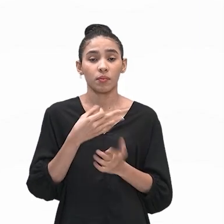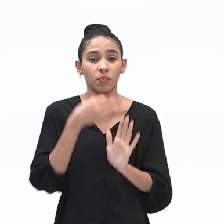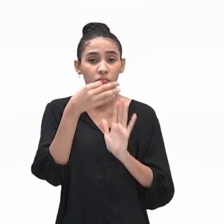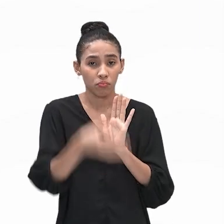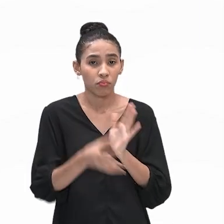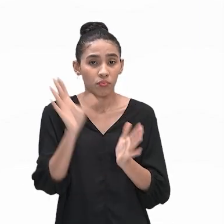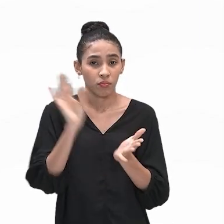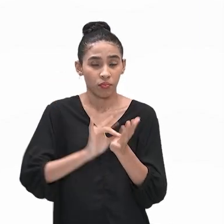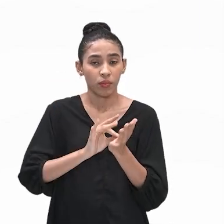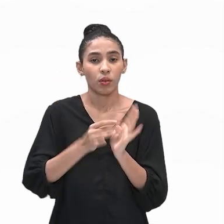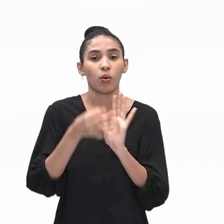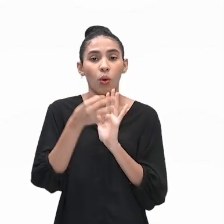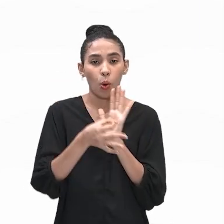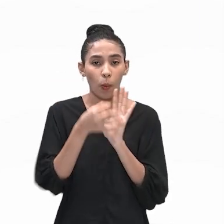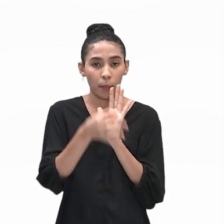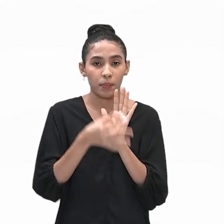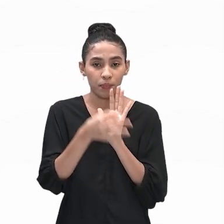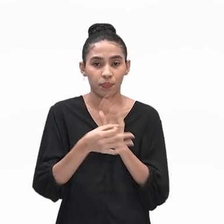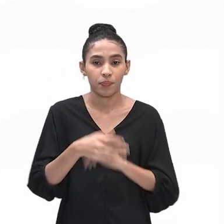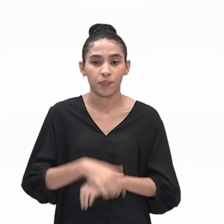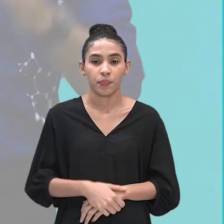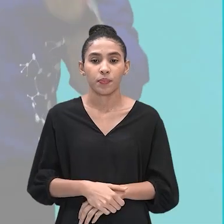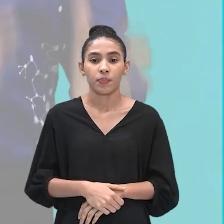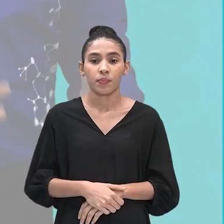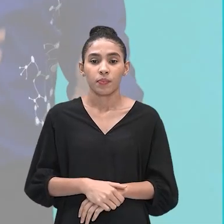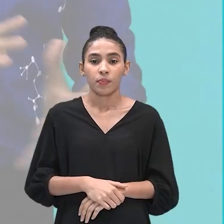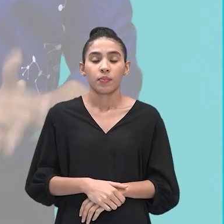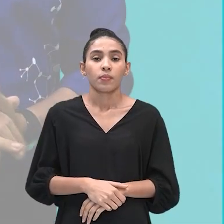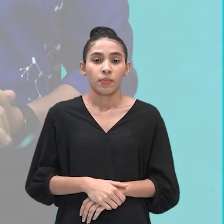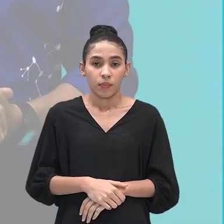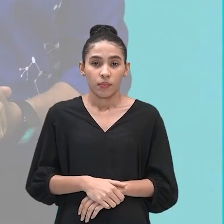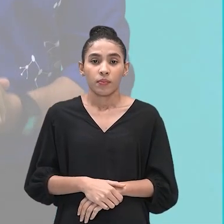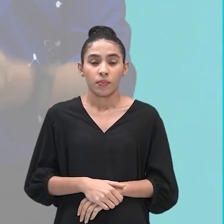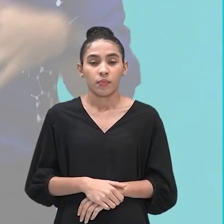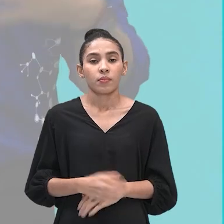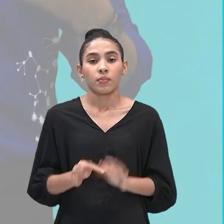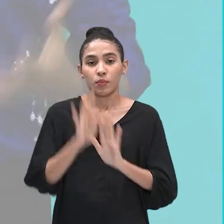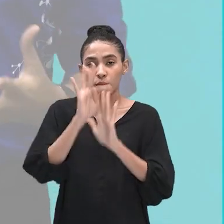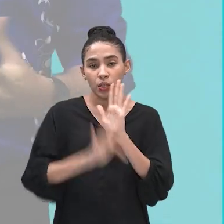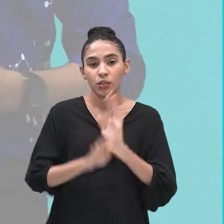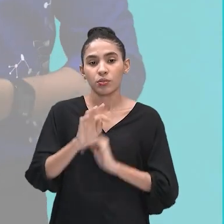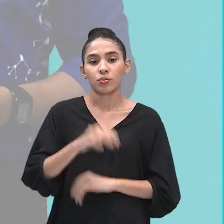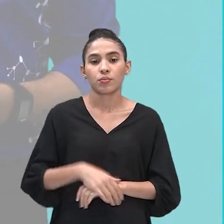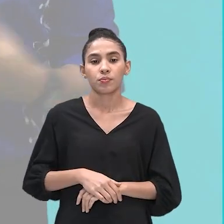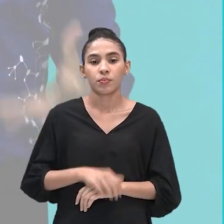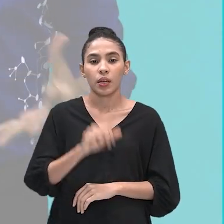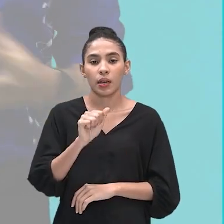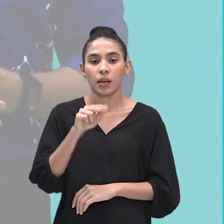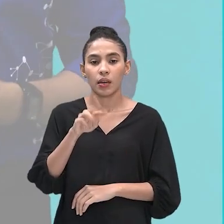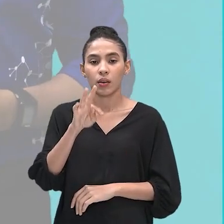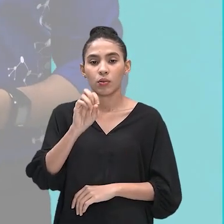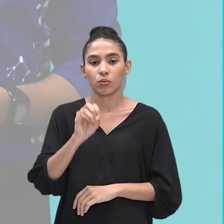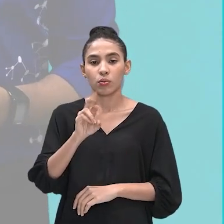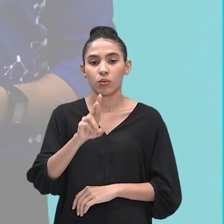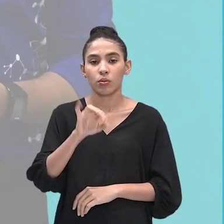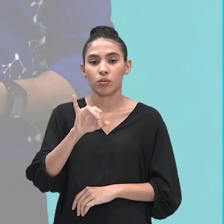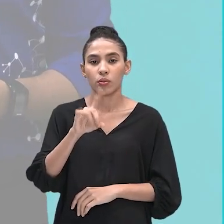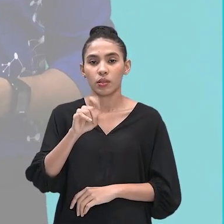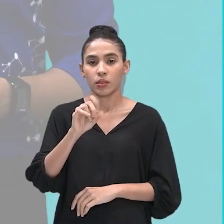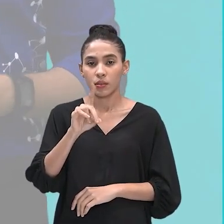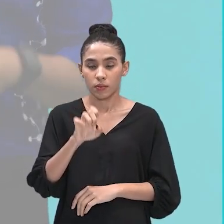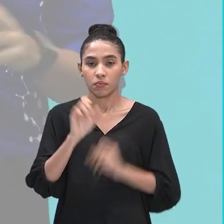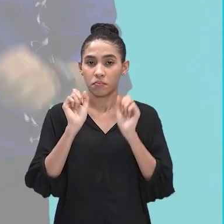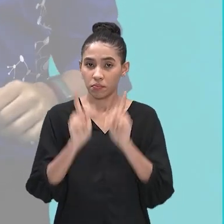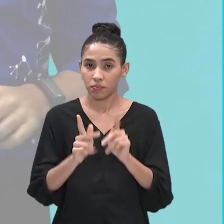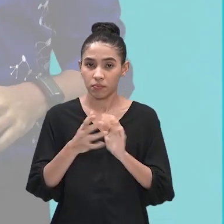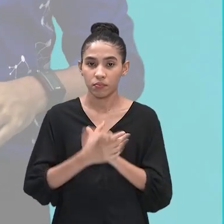a opinião que eu trouxe, certo? Então, essa é uma forma de argumentar nosso argumento de autoridade,